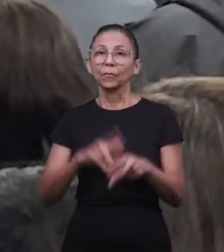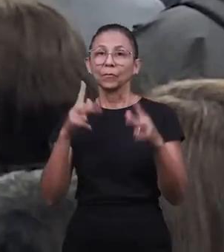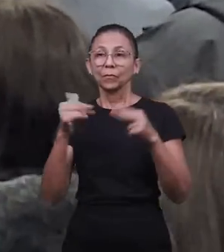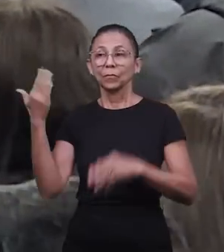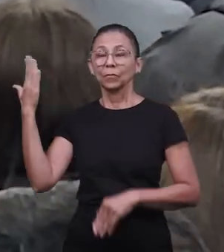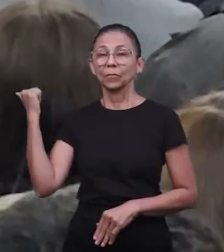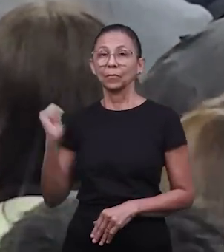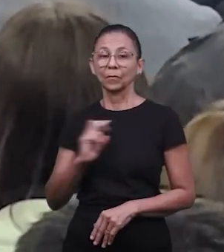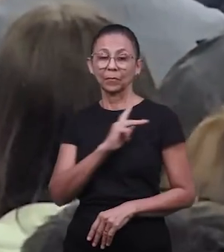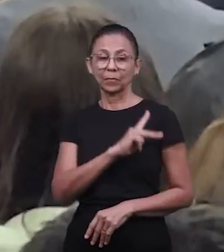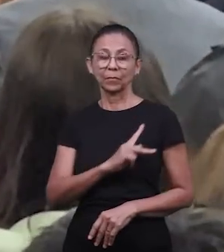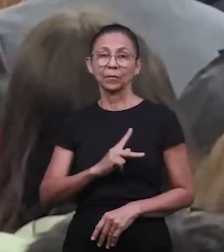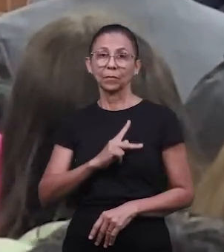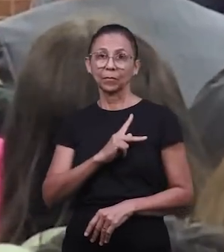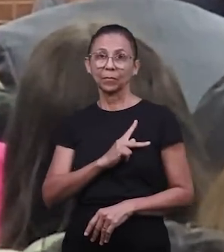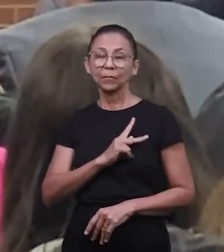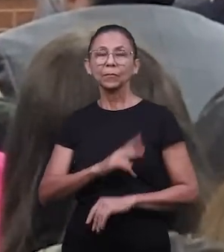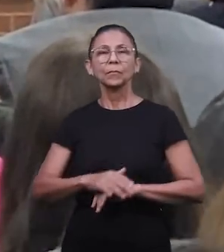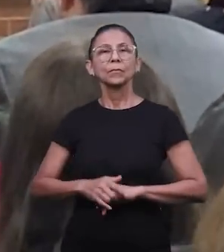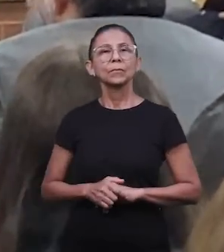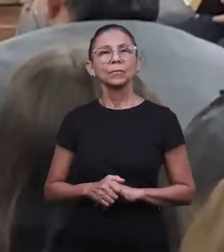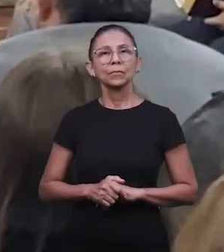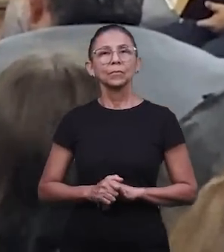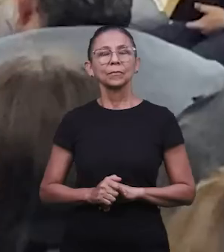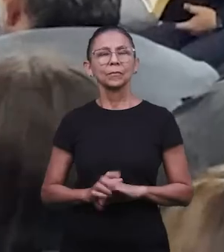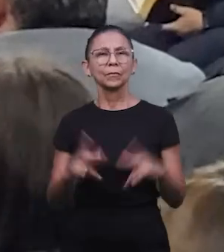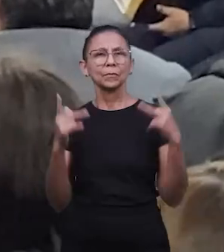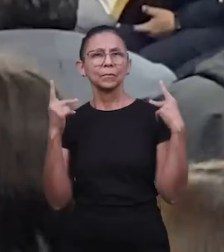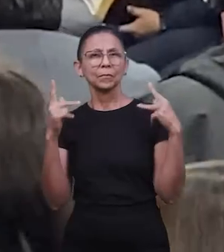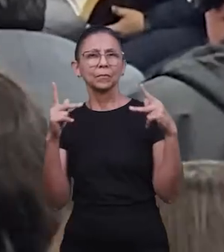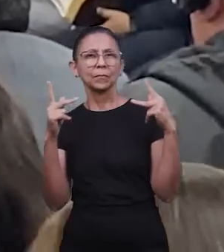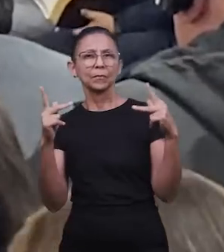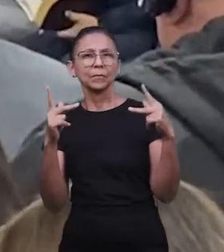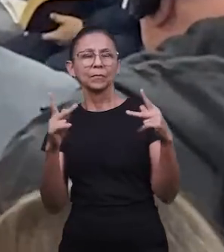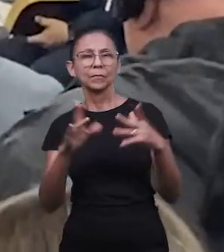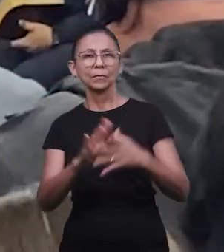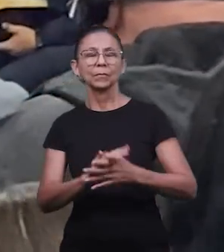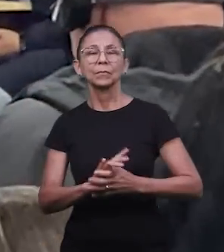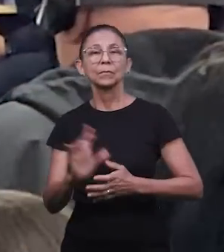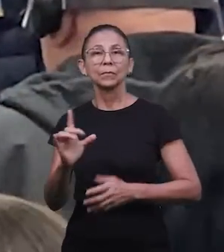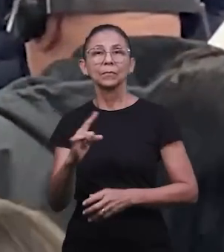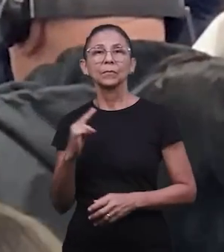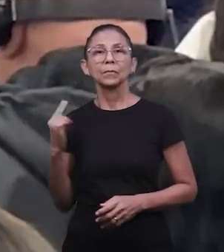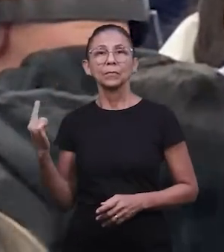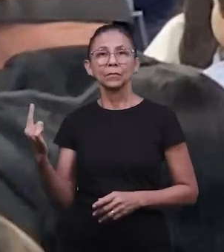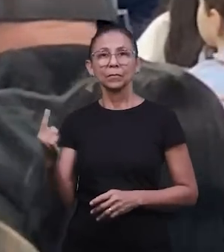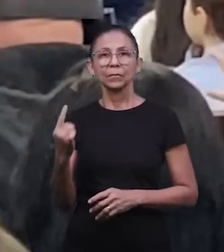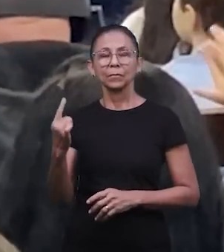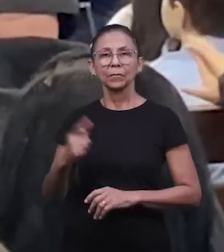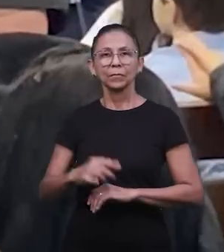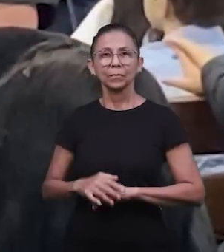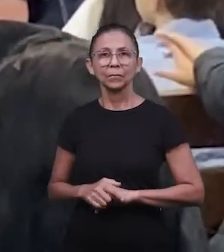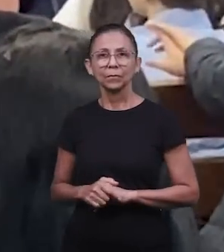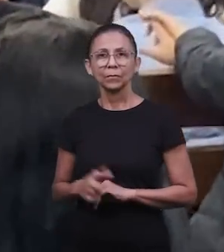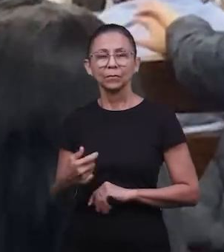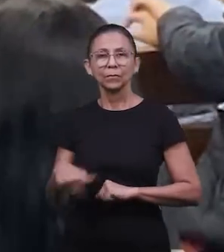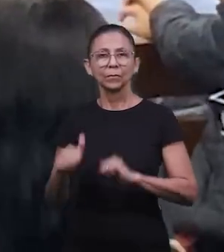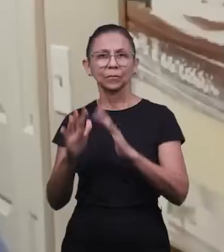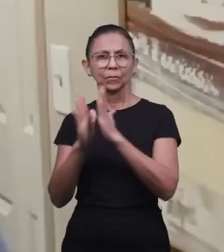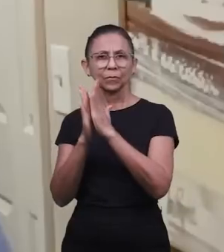Paulo estava dizendo ali em Romanos. Então nós quando lemos, portanto se levantará nação contra